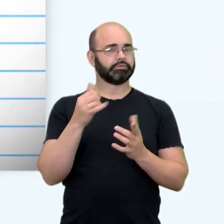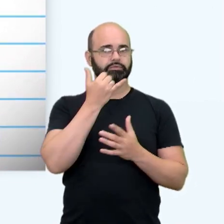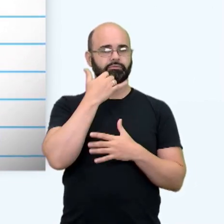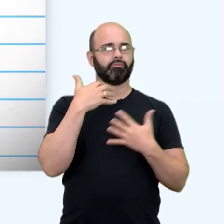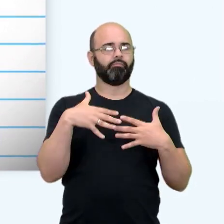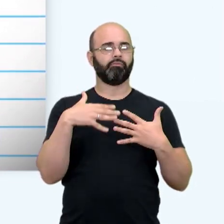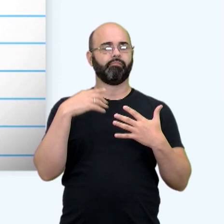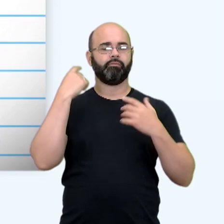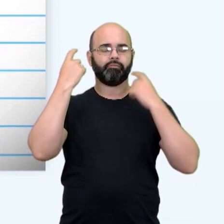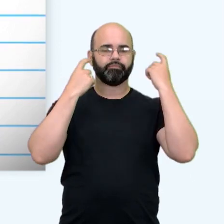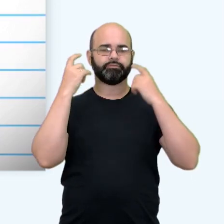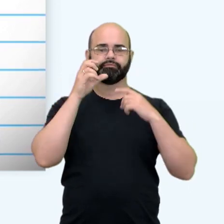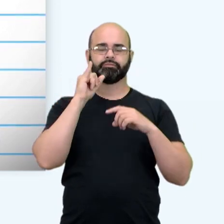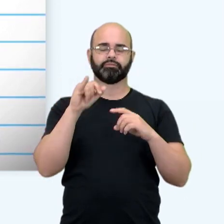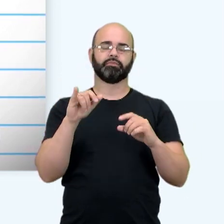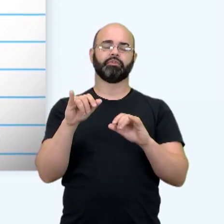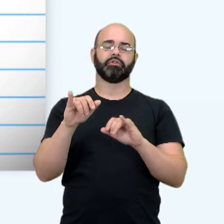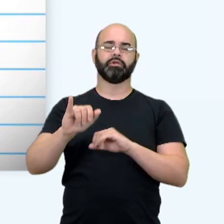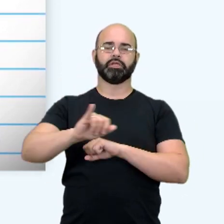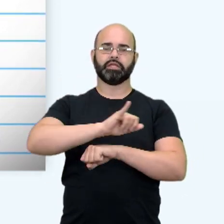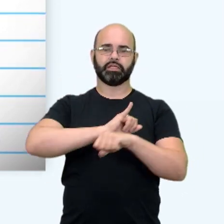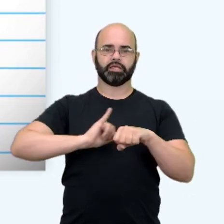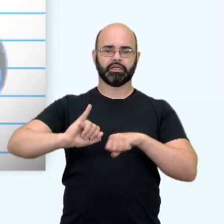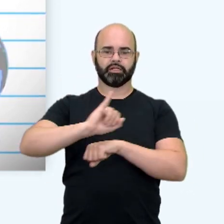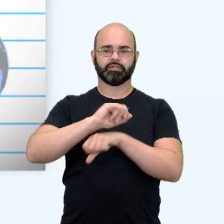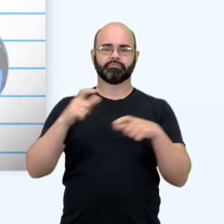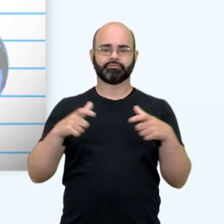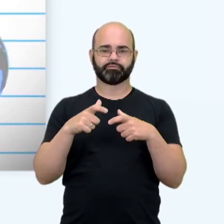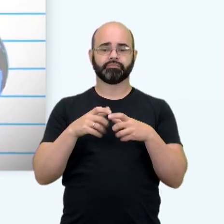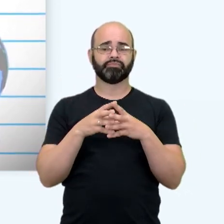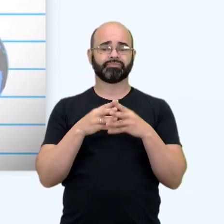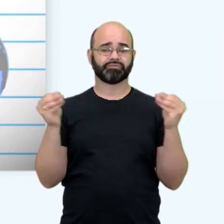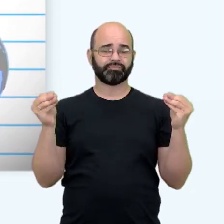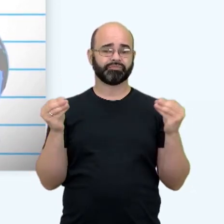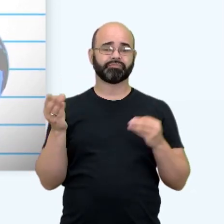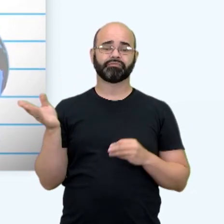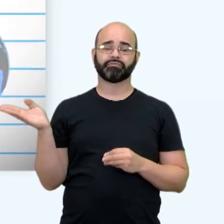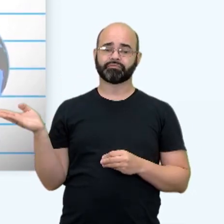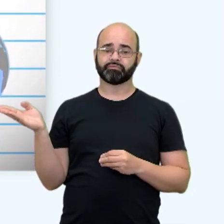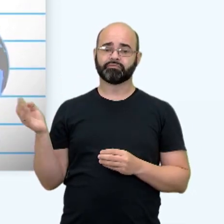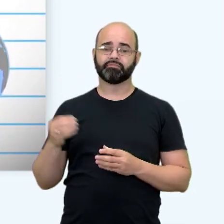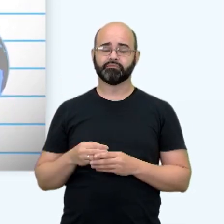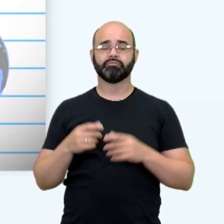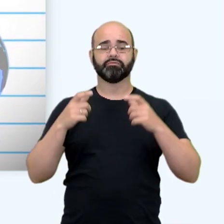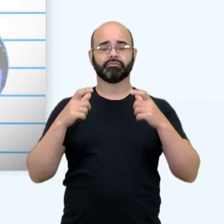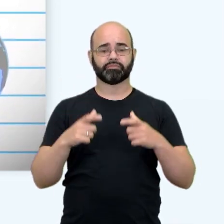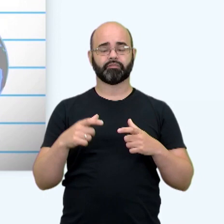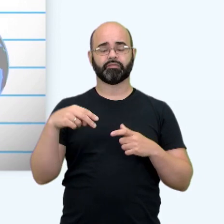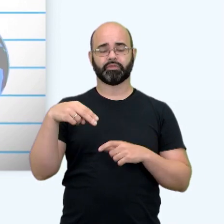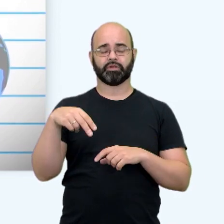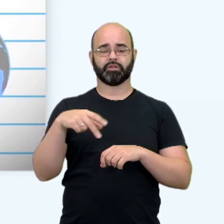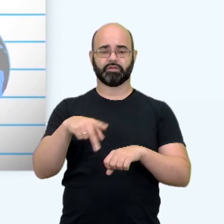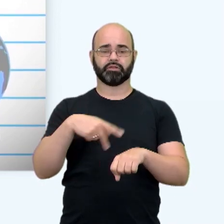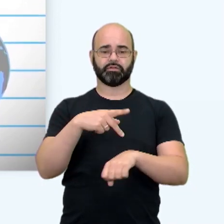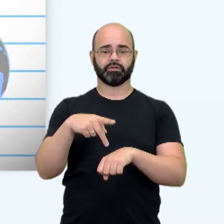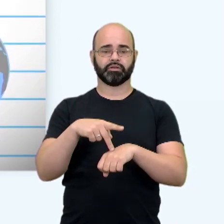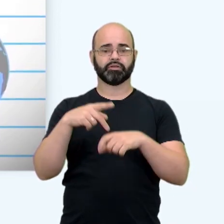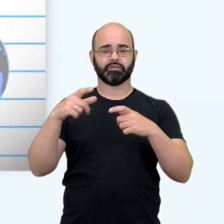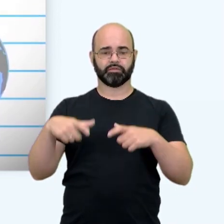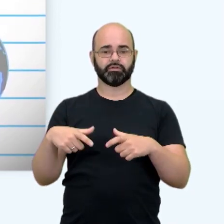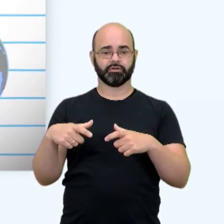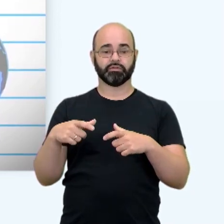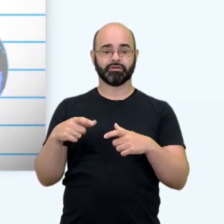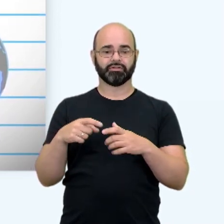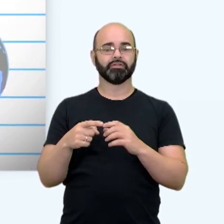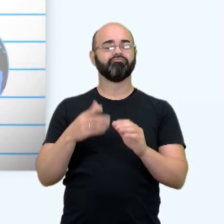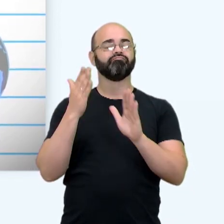para pequenas ilhas que correm o risco de desaparecer, como Kiribati, uma nação situada no Pacífico que já adquiriu terras em outros países tendo